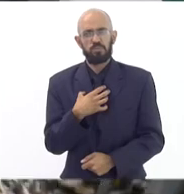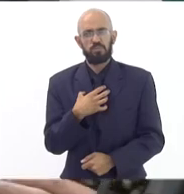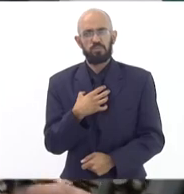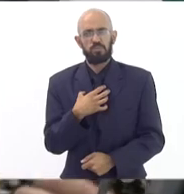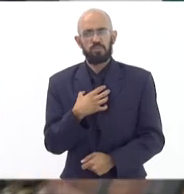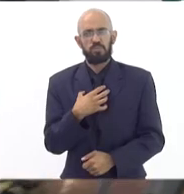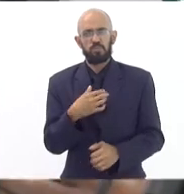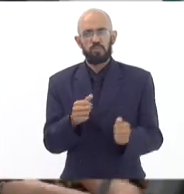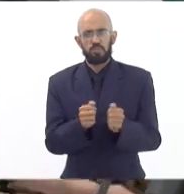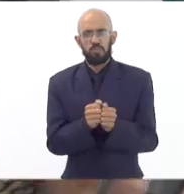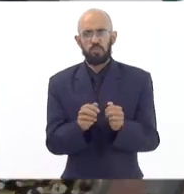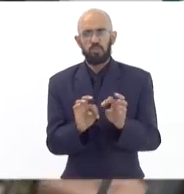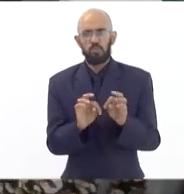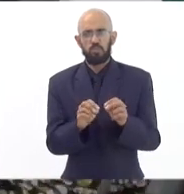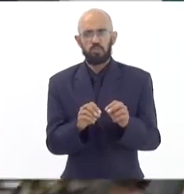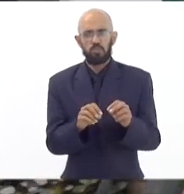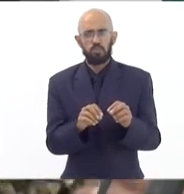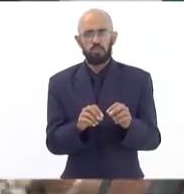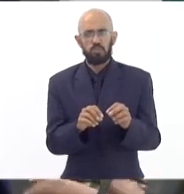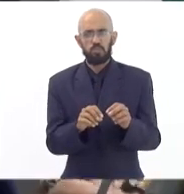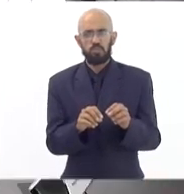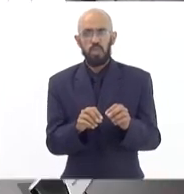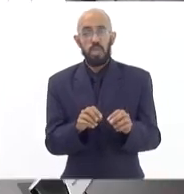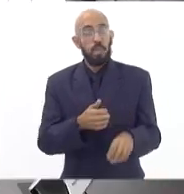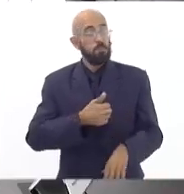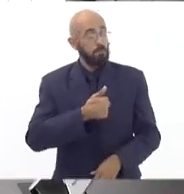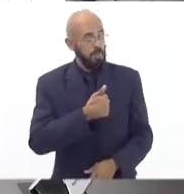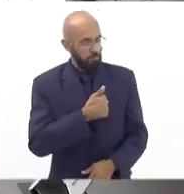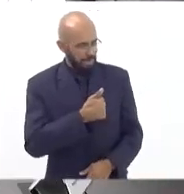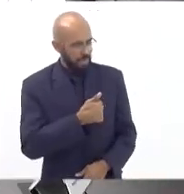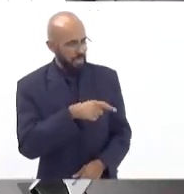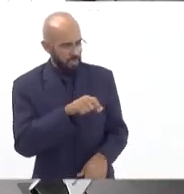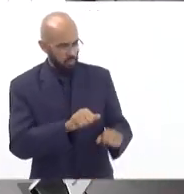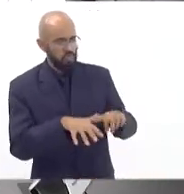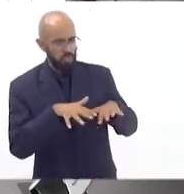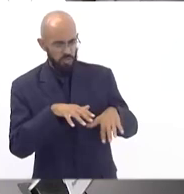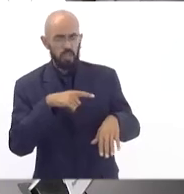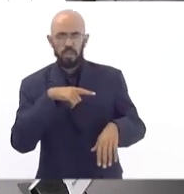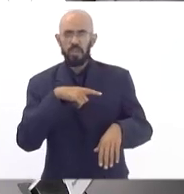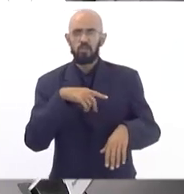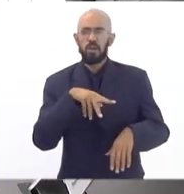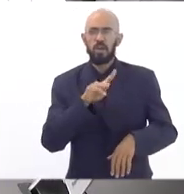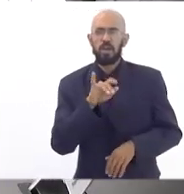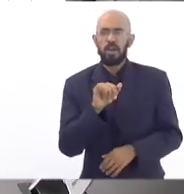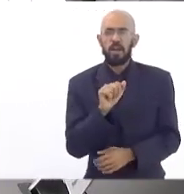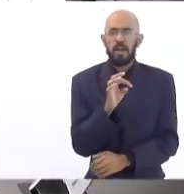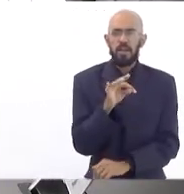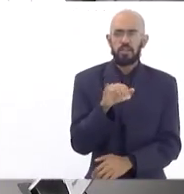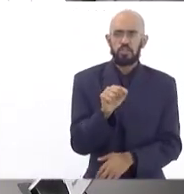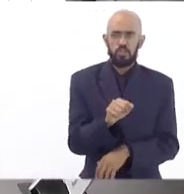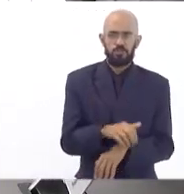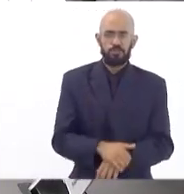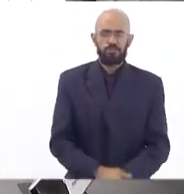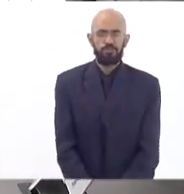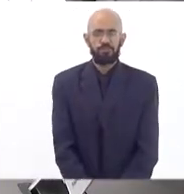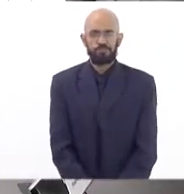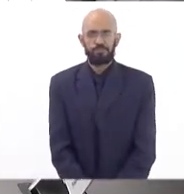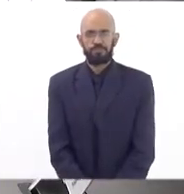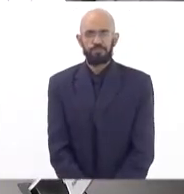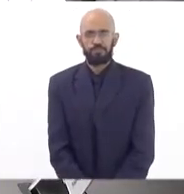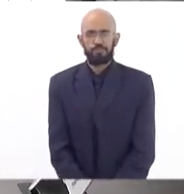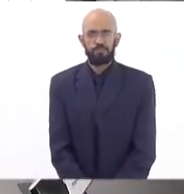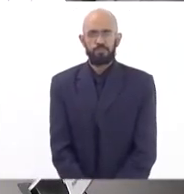que não dá a audiência nós vemos aqui a senhora a Cátia Oi Cátia Cátia Silene Então olha